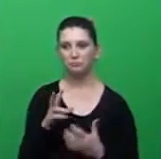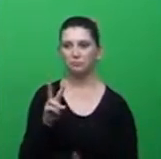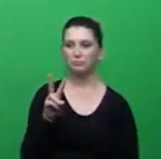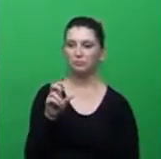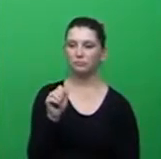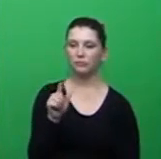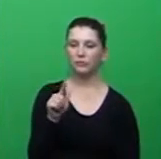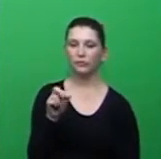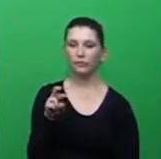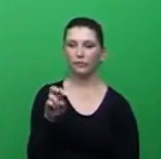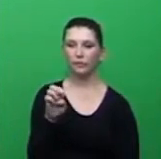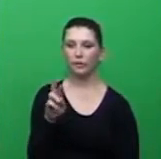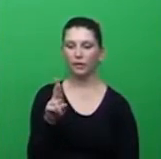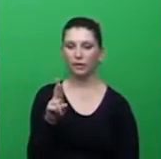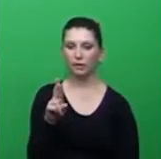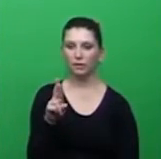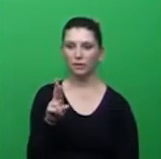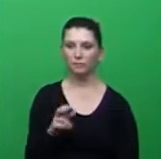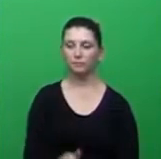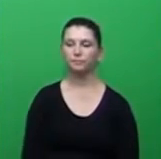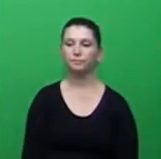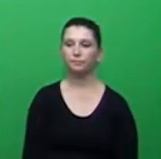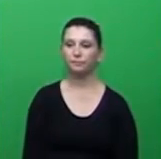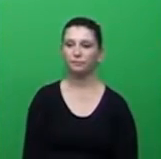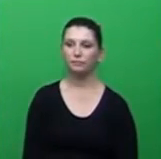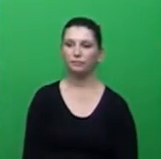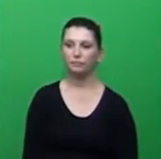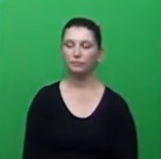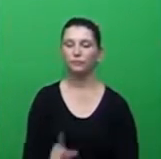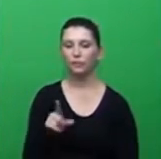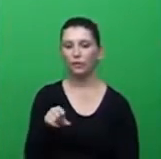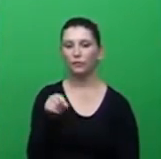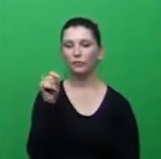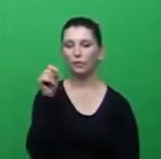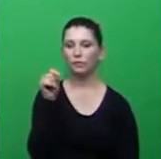Pizzetti. Ele foi escolhido um dos